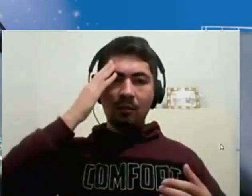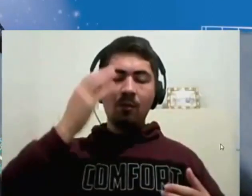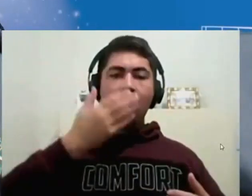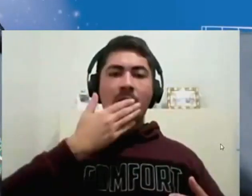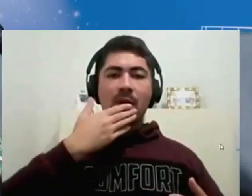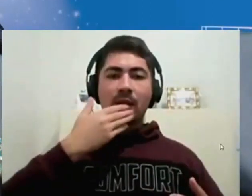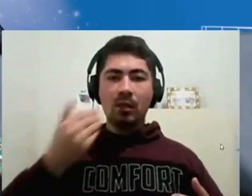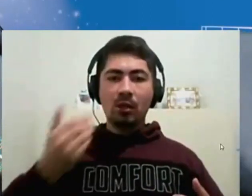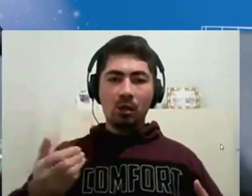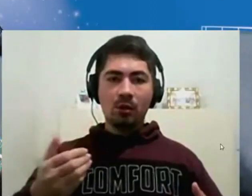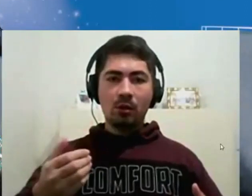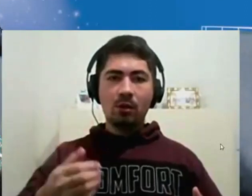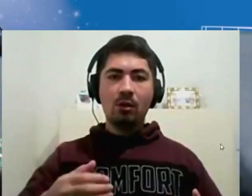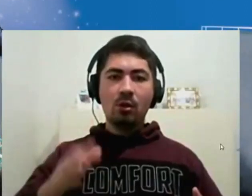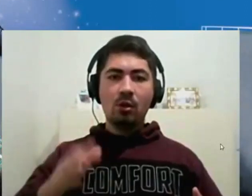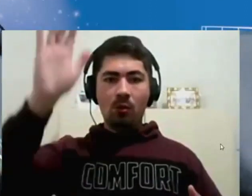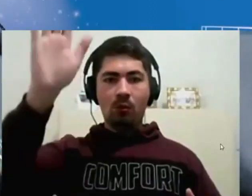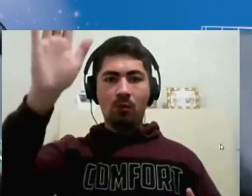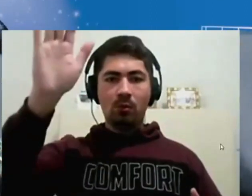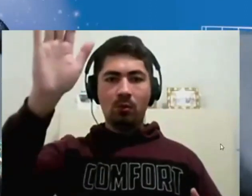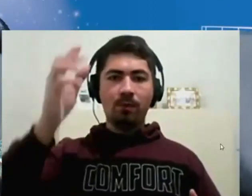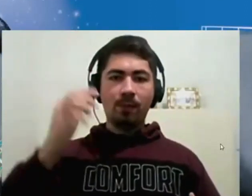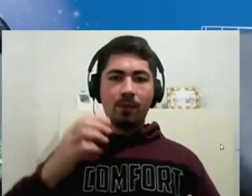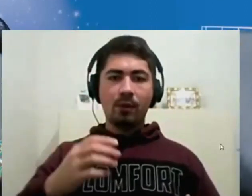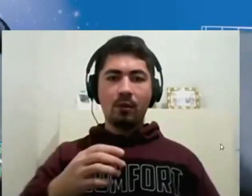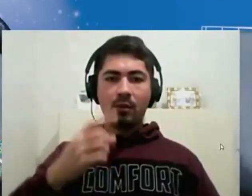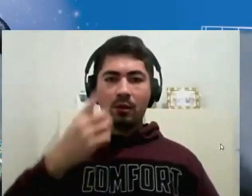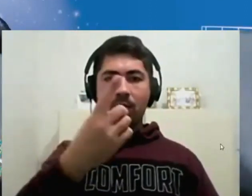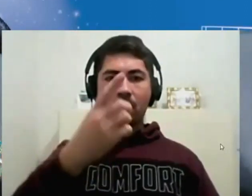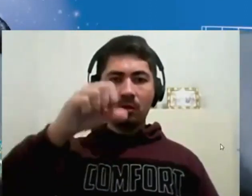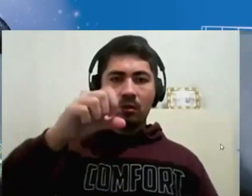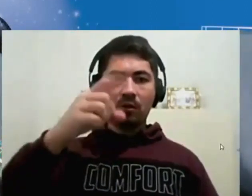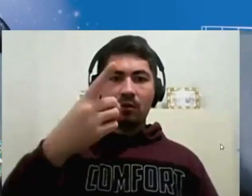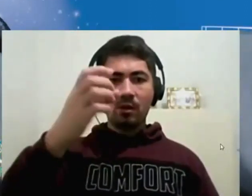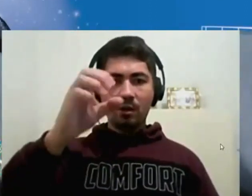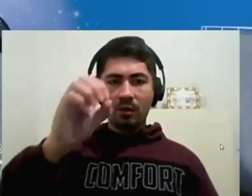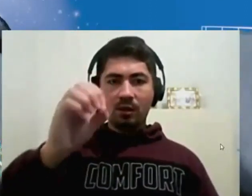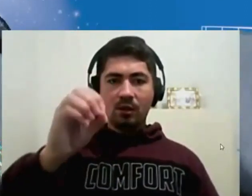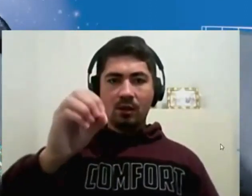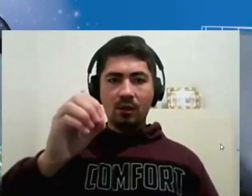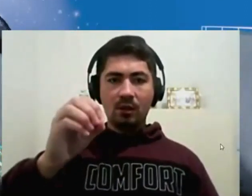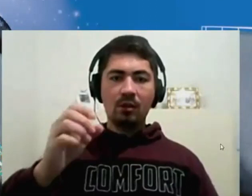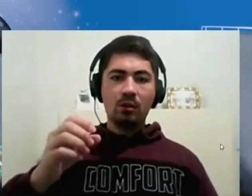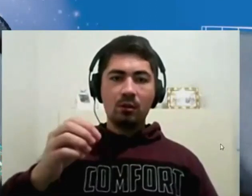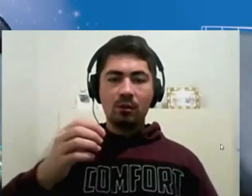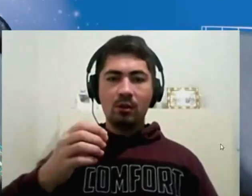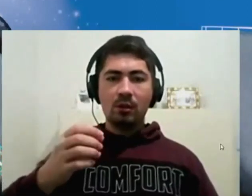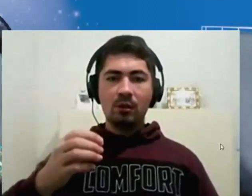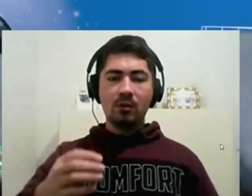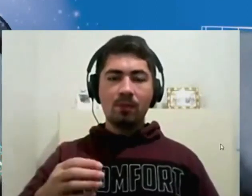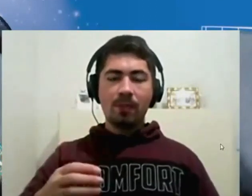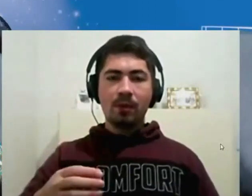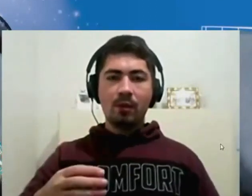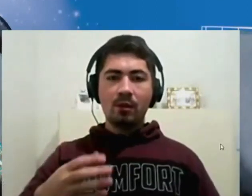o lema que foi dito em 1910, mais se beneficia quem melhor